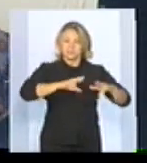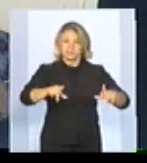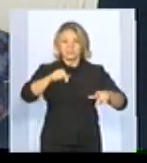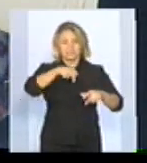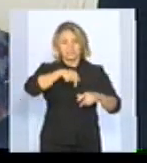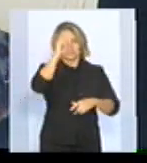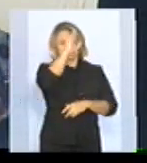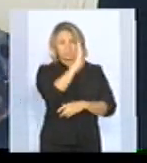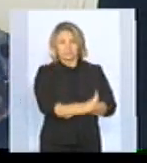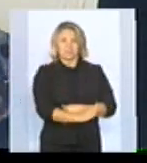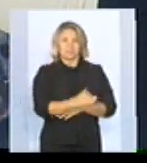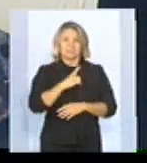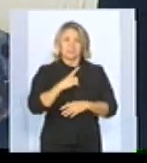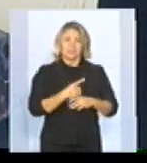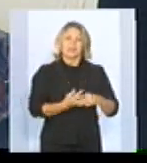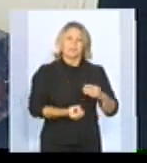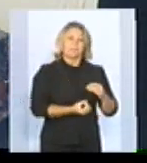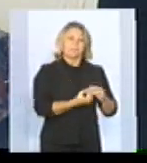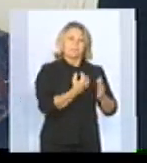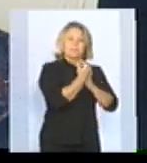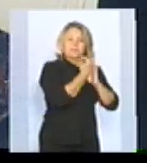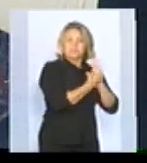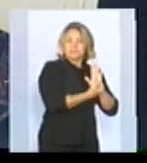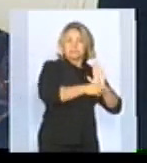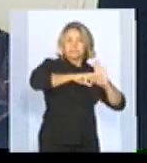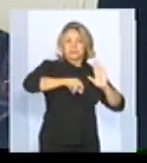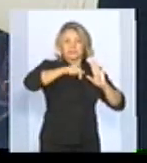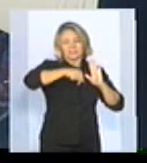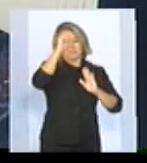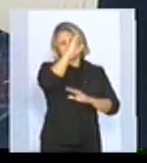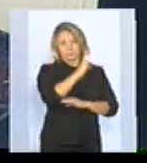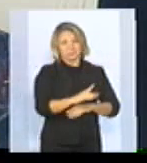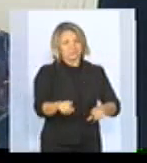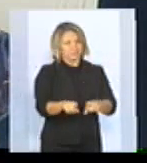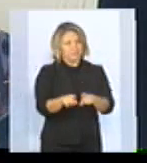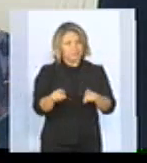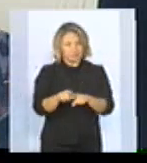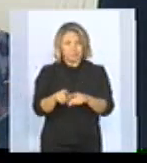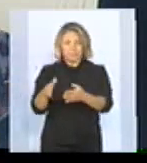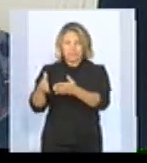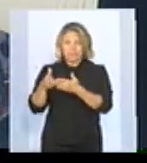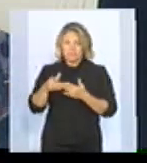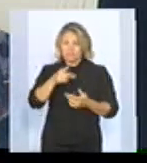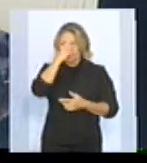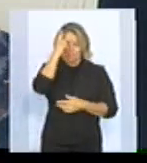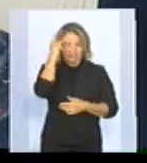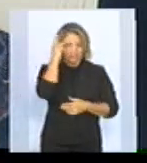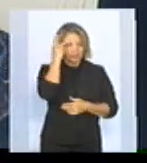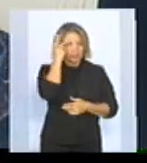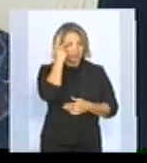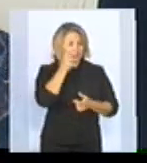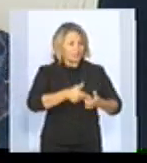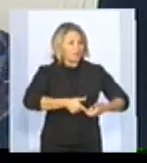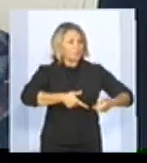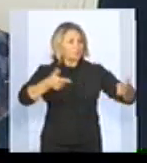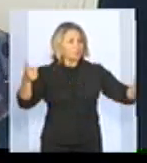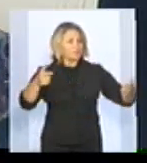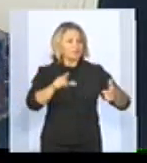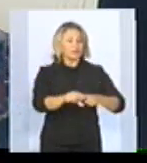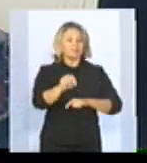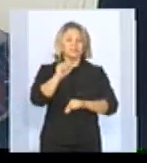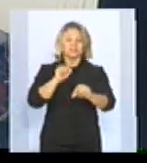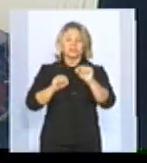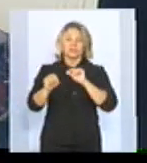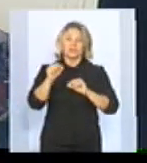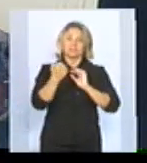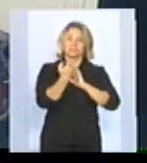existência de programadoras diferentes no mercado. Para o consumidor, as medidas ampliam as opções de conteúdo